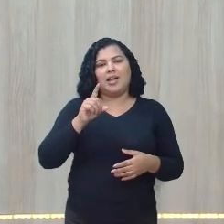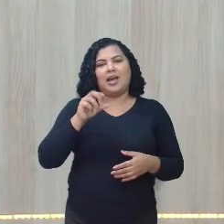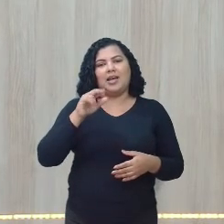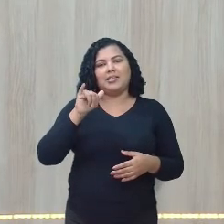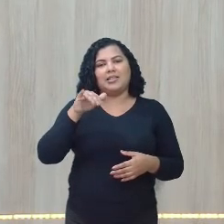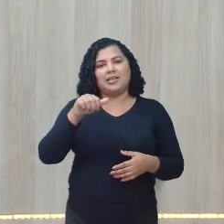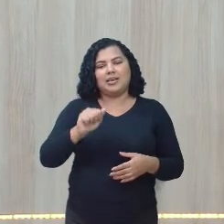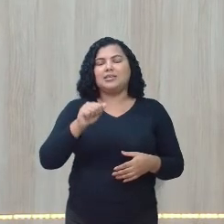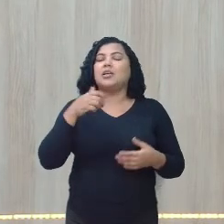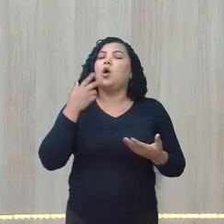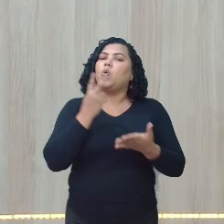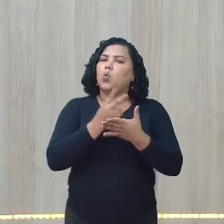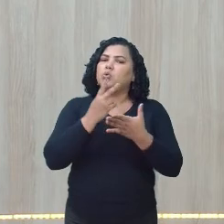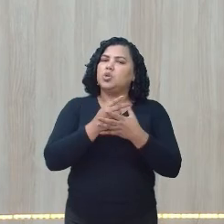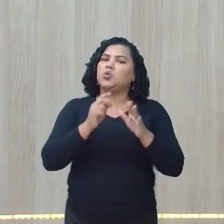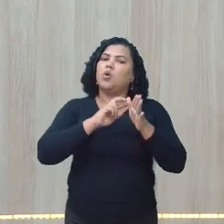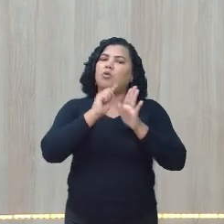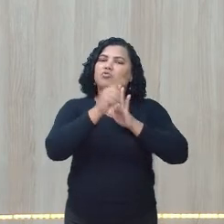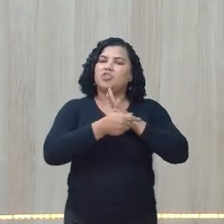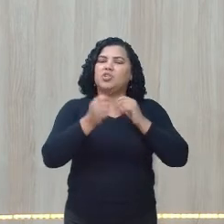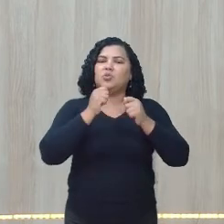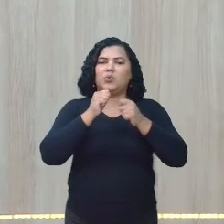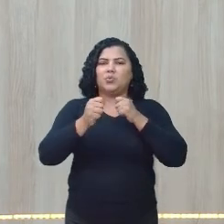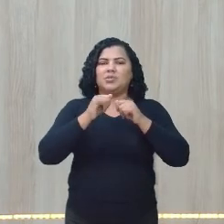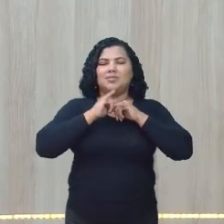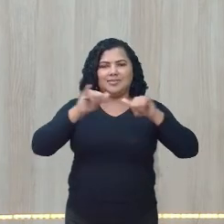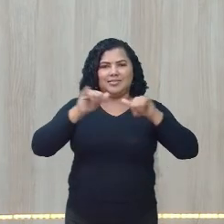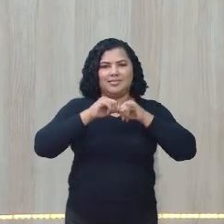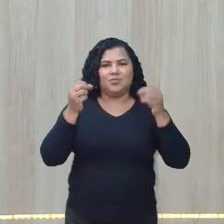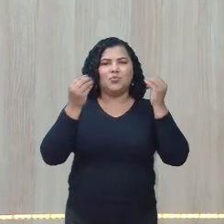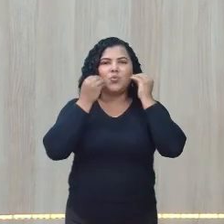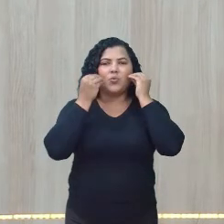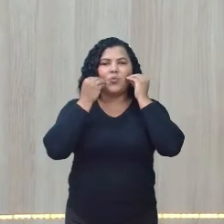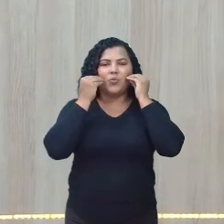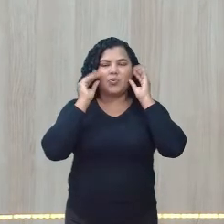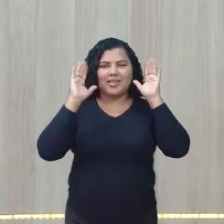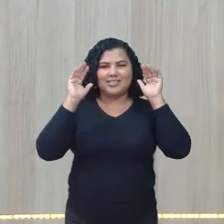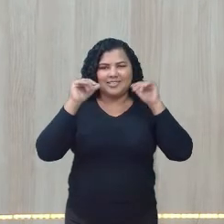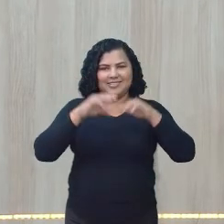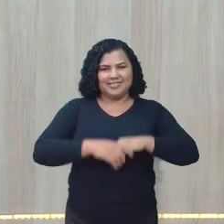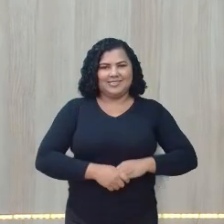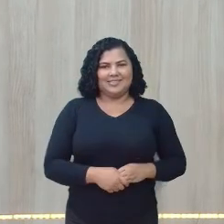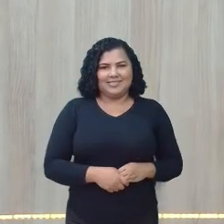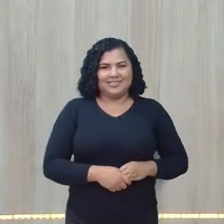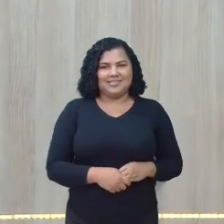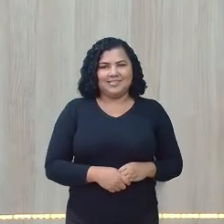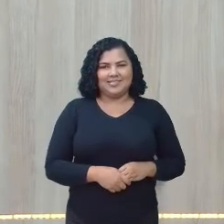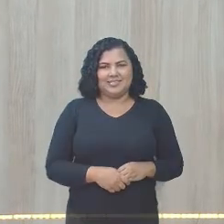continua o gênero notícia e reportagem com vocês, tá certo? Um cheiro e até mais.